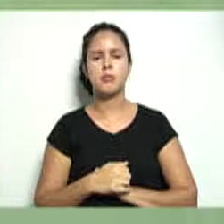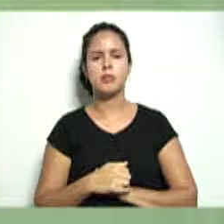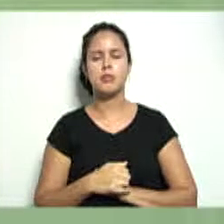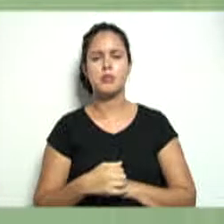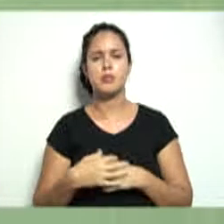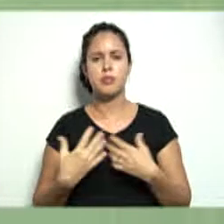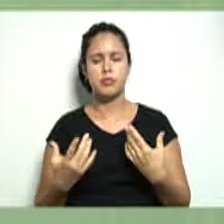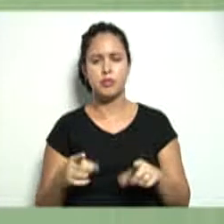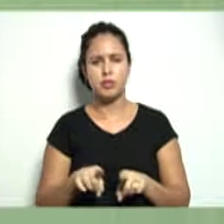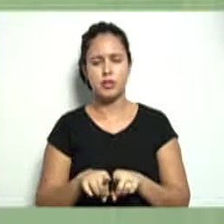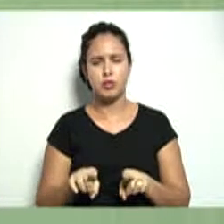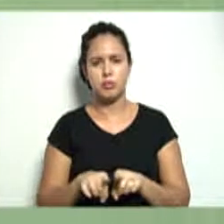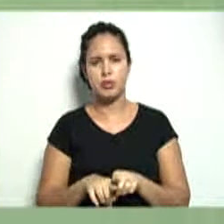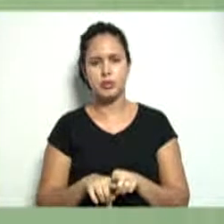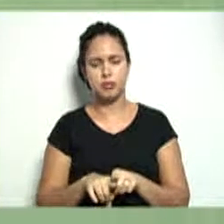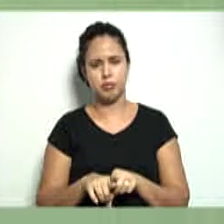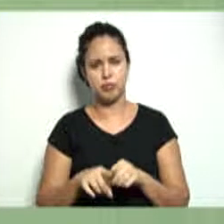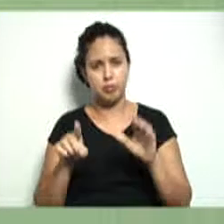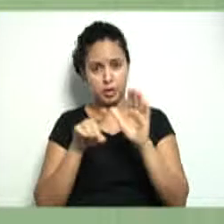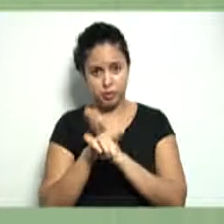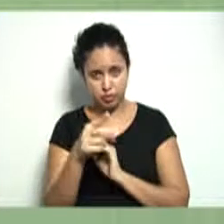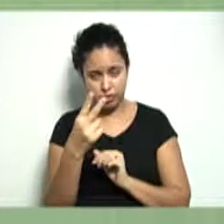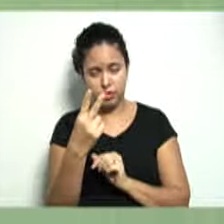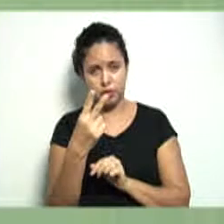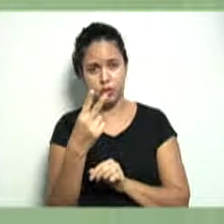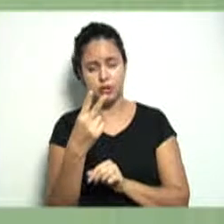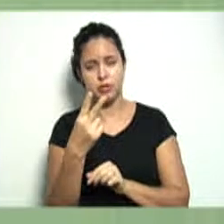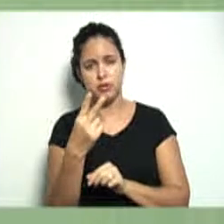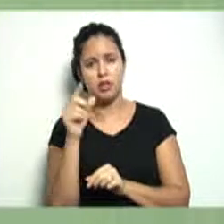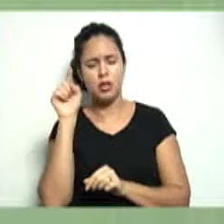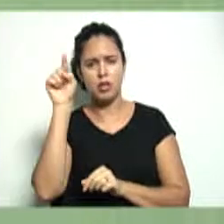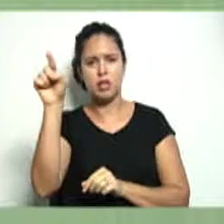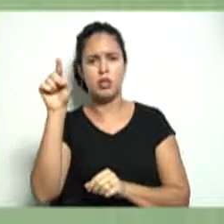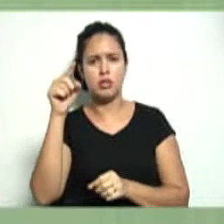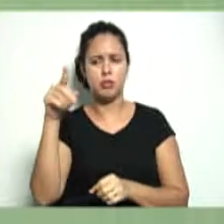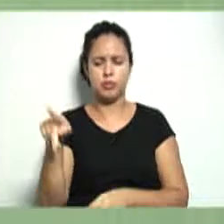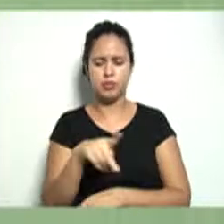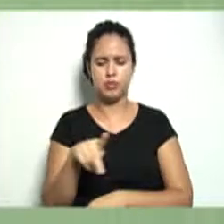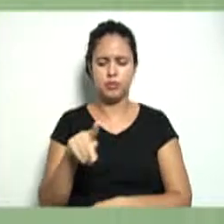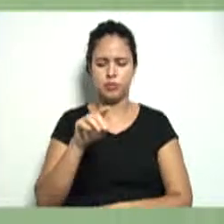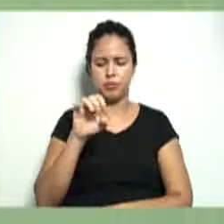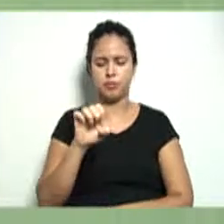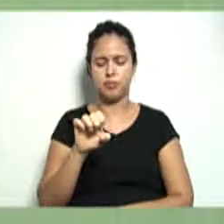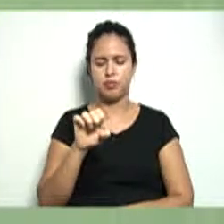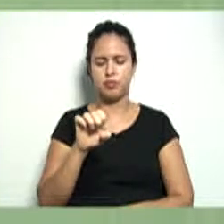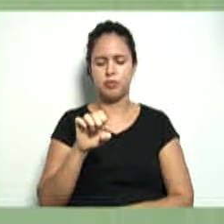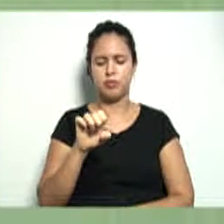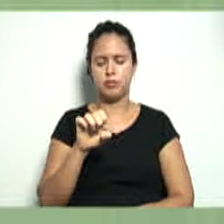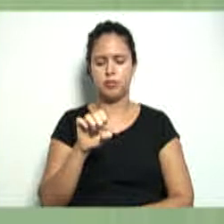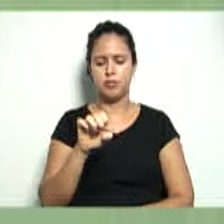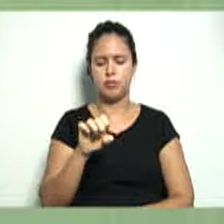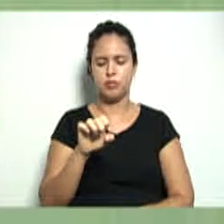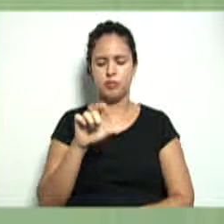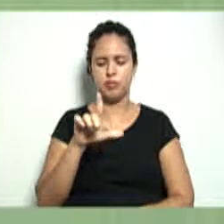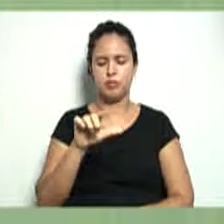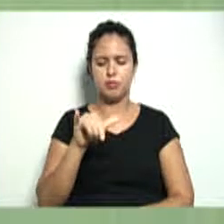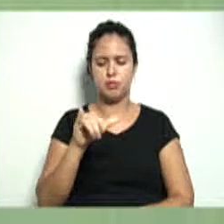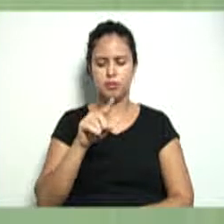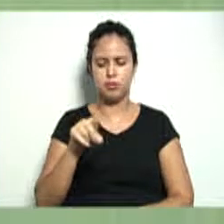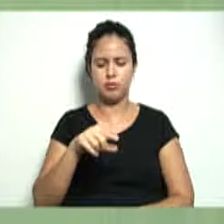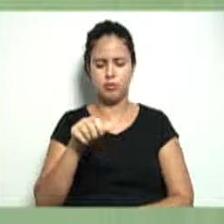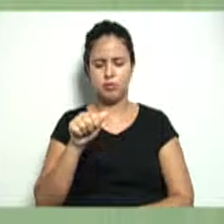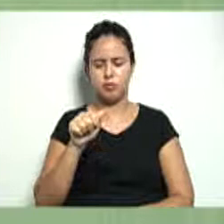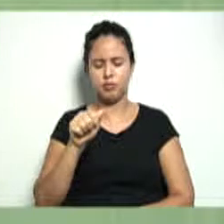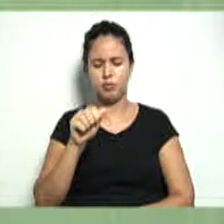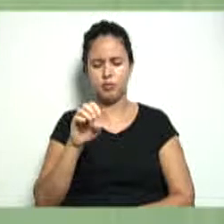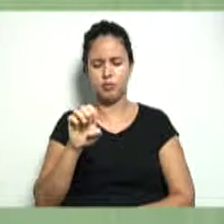Voltando para a questão 2, olha aí. Lá, a professora Elizabeth, da escola Maria